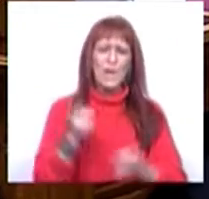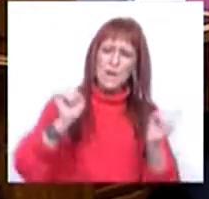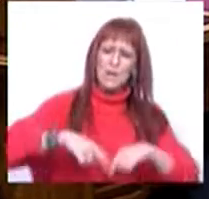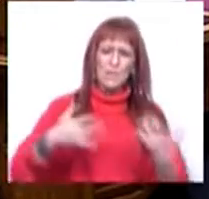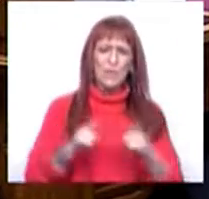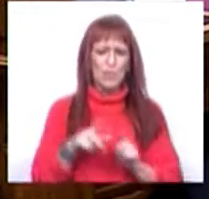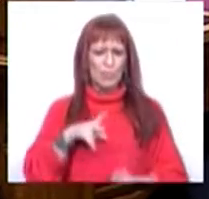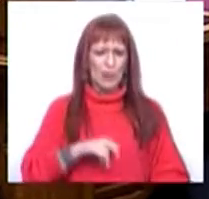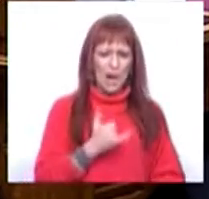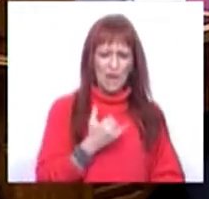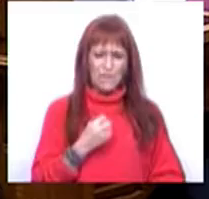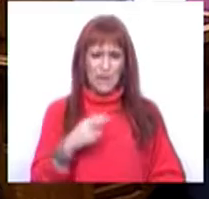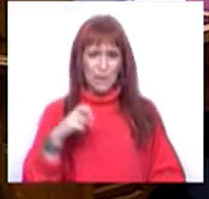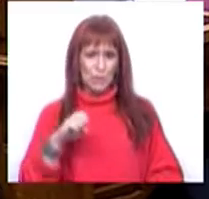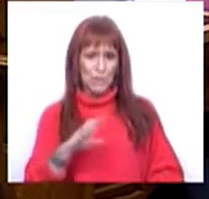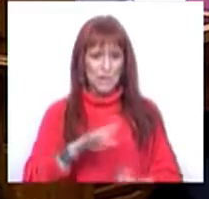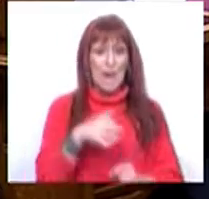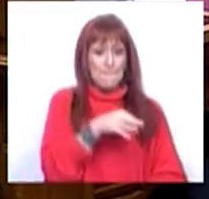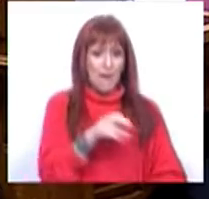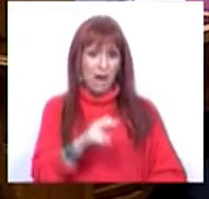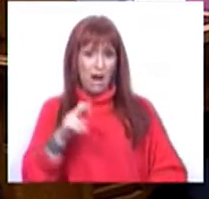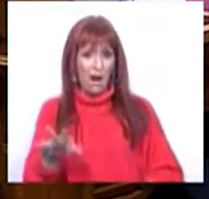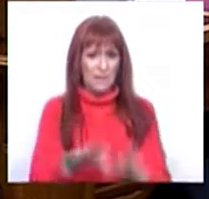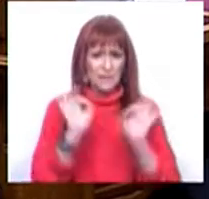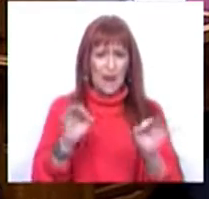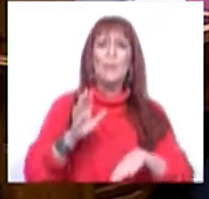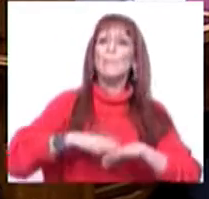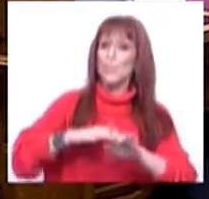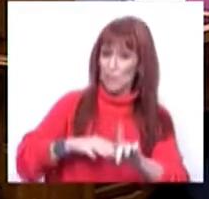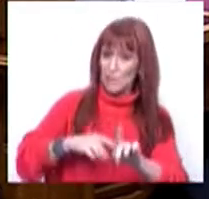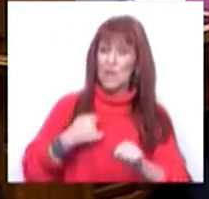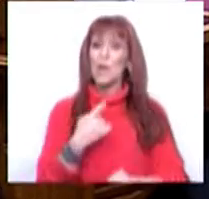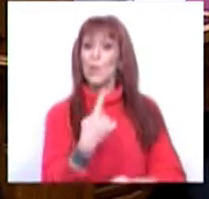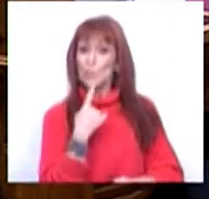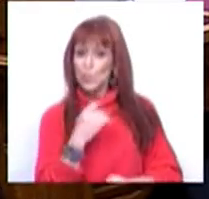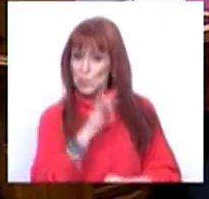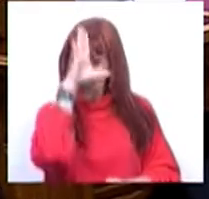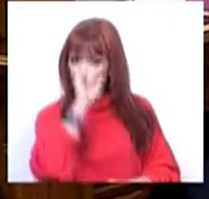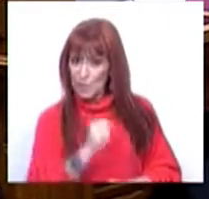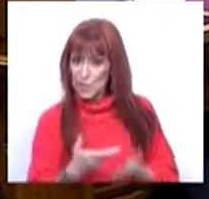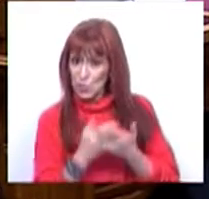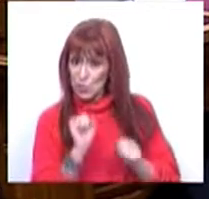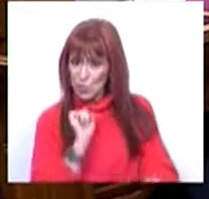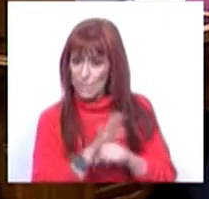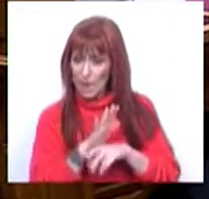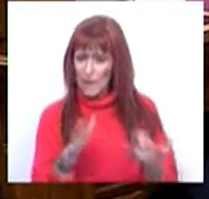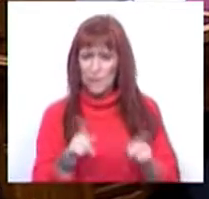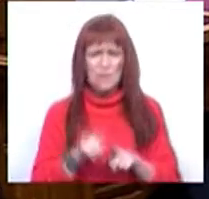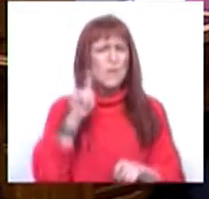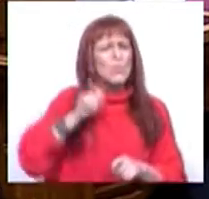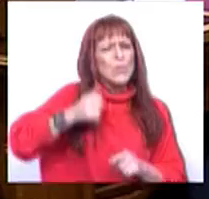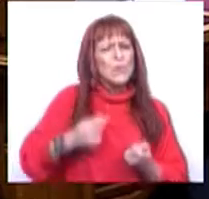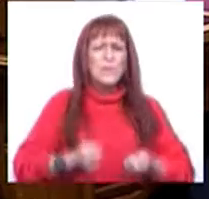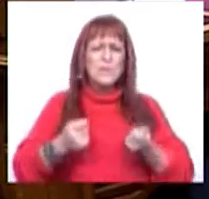também no Portugal 2030 e no Plano de Recuperação e Resiliência. Por isso, questionava o Sr. Ministro da Economia e do Mar sobre a